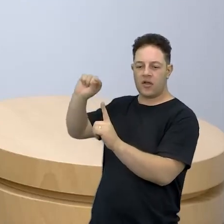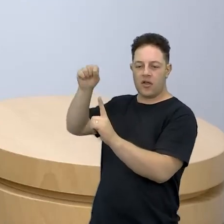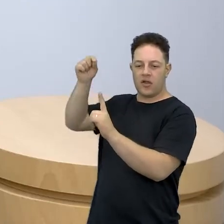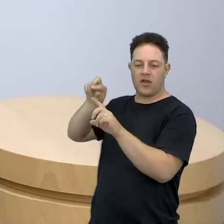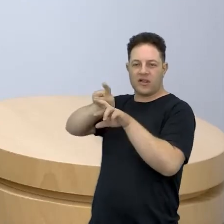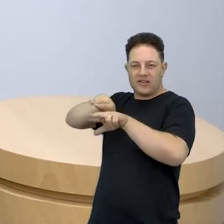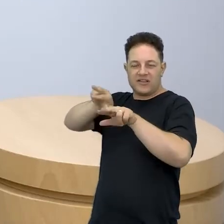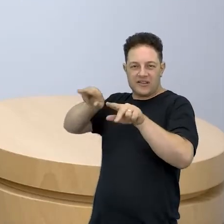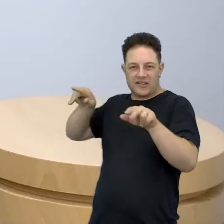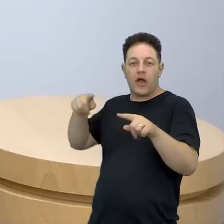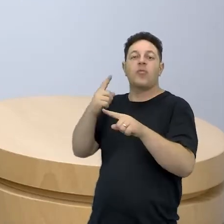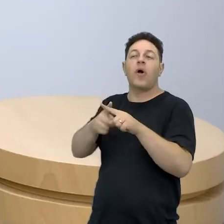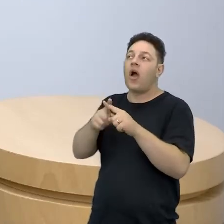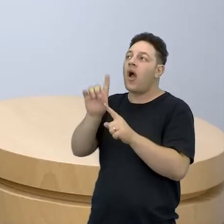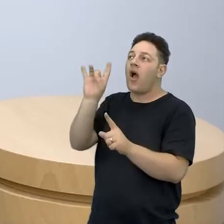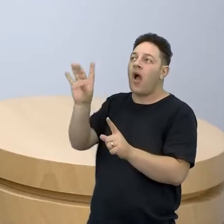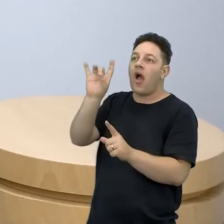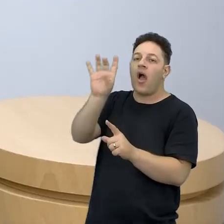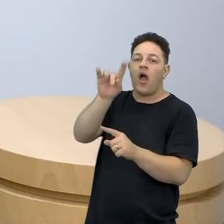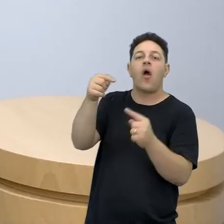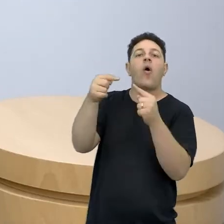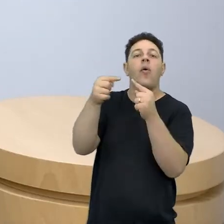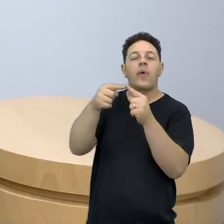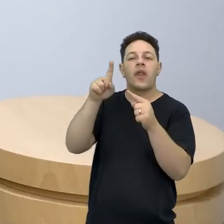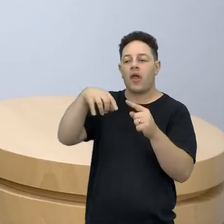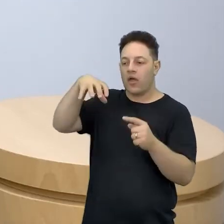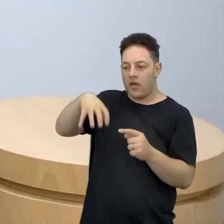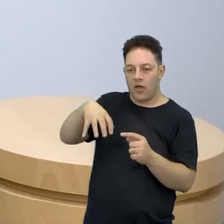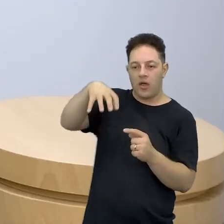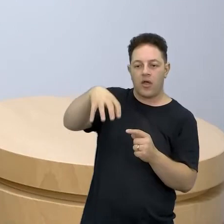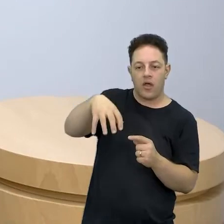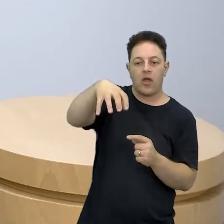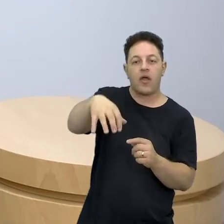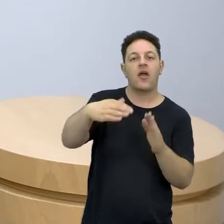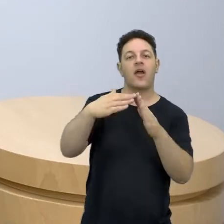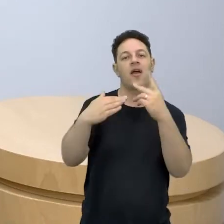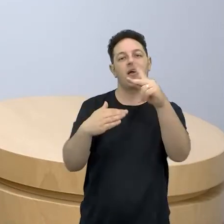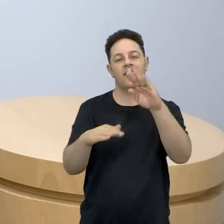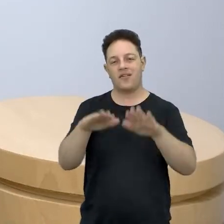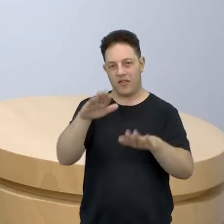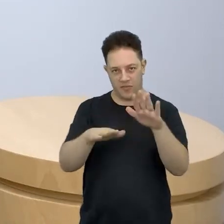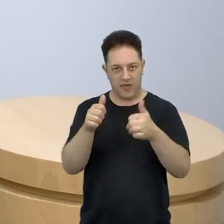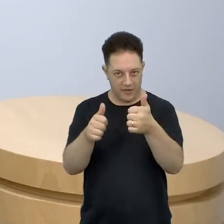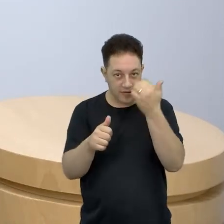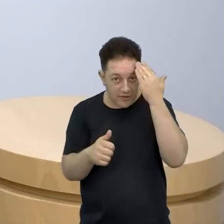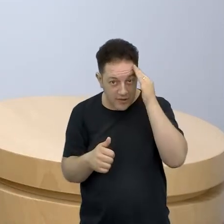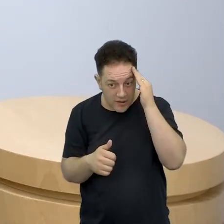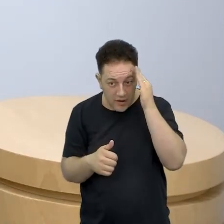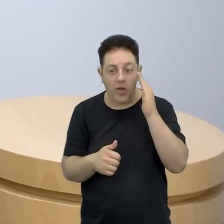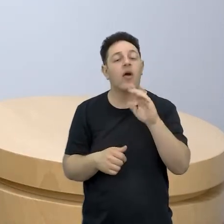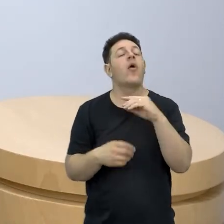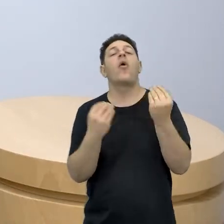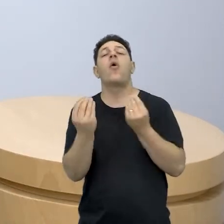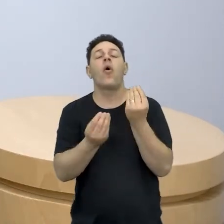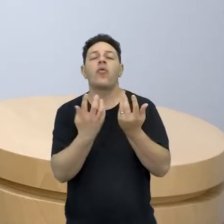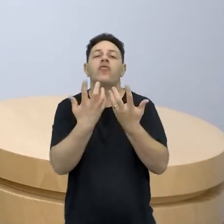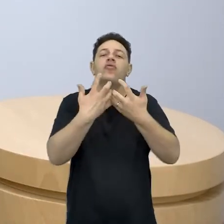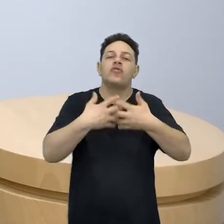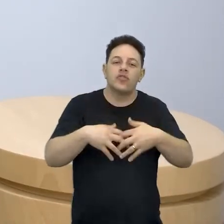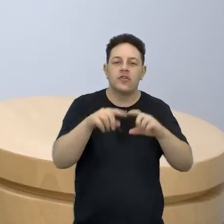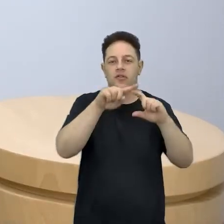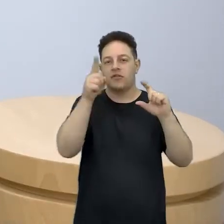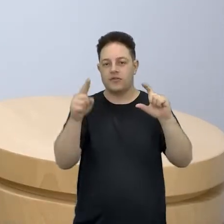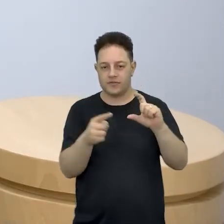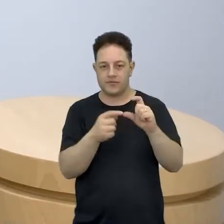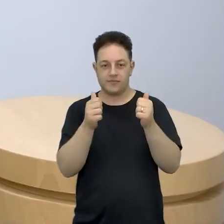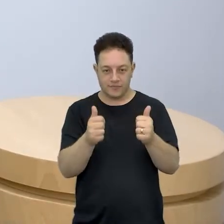representa uma parte da sua casa, uma parte da instalação. Tá certo? Então, é só para a gente entender como funciona esse circuito.